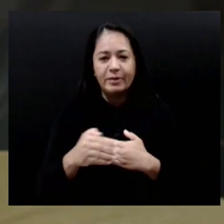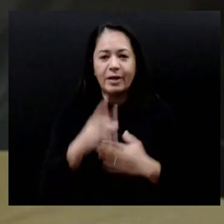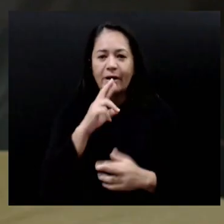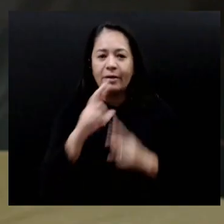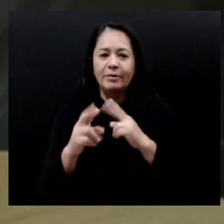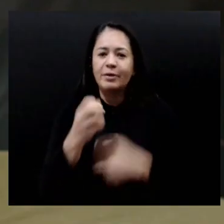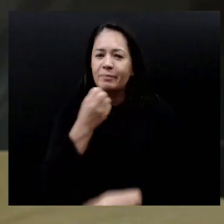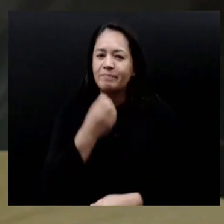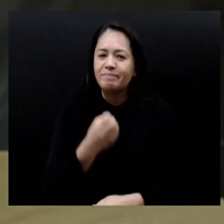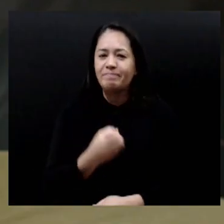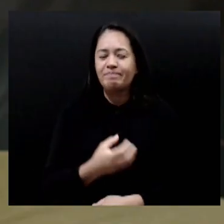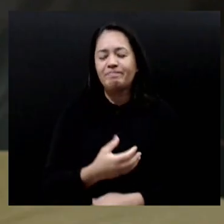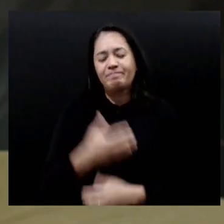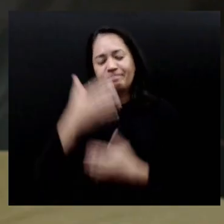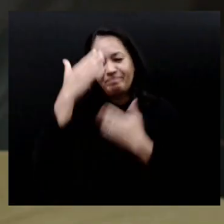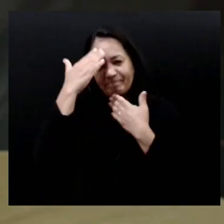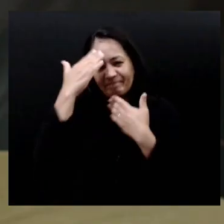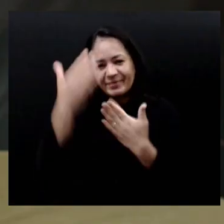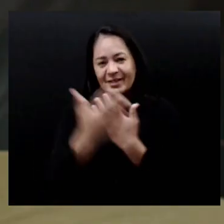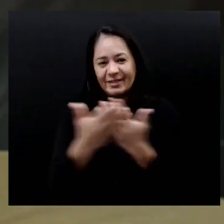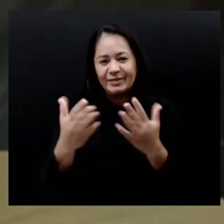audiência e pela sua companhia.